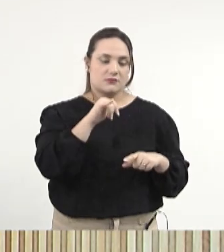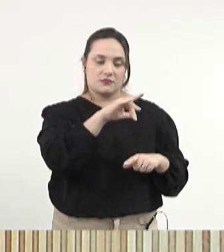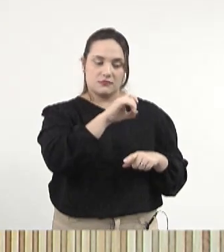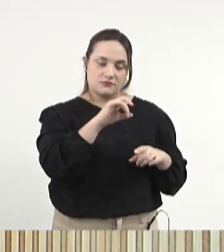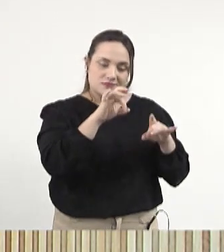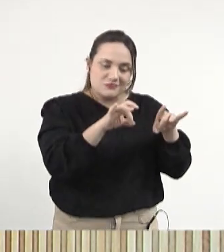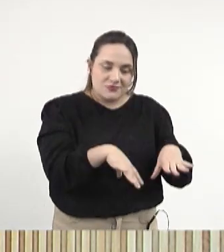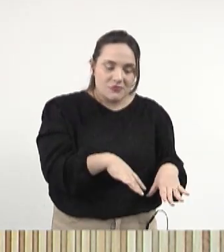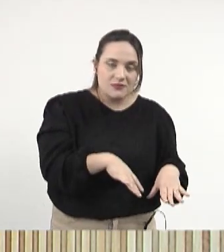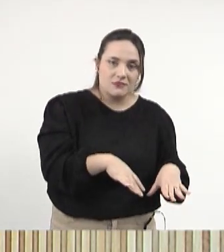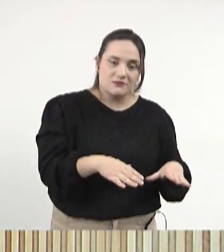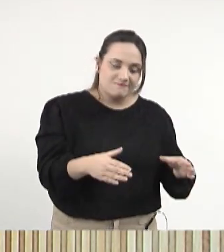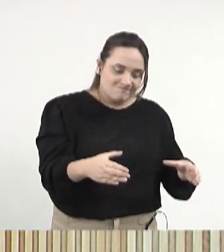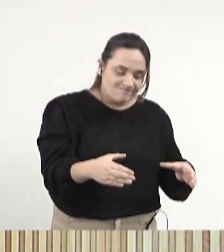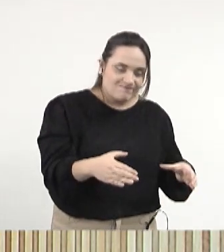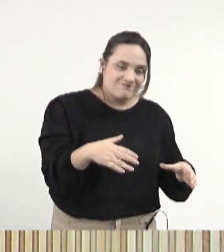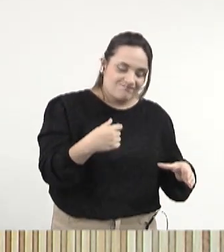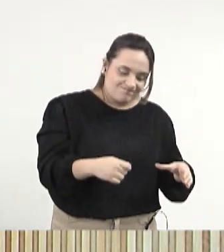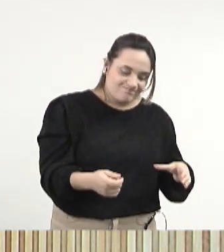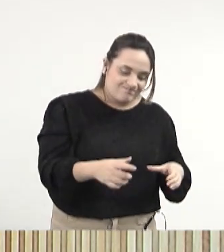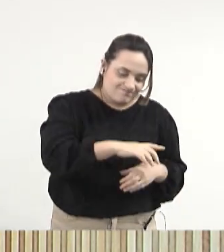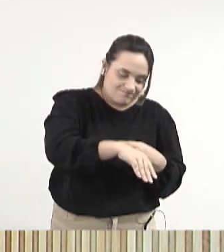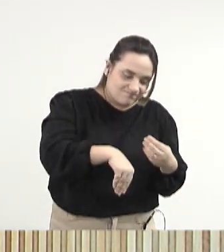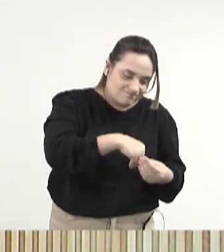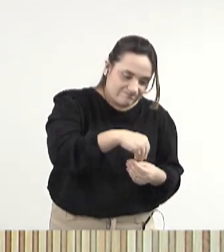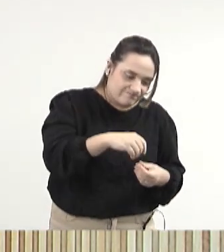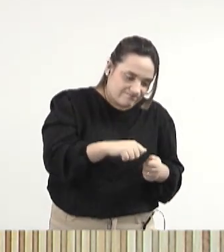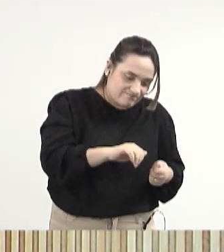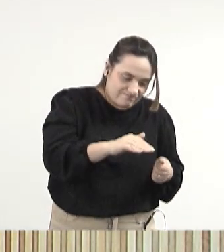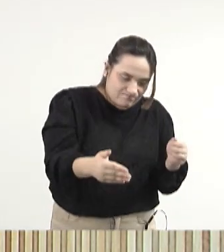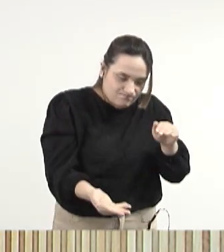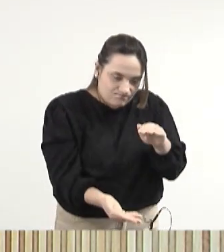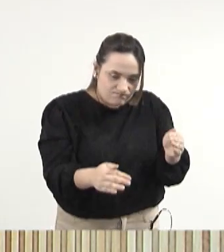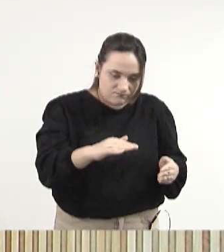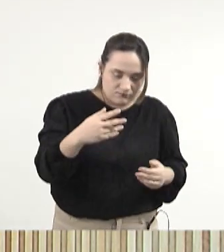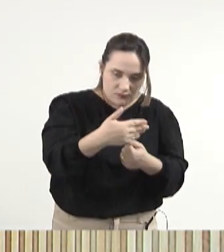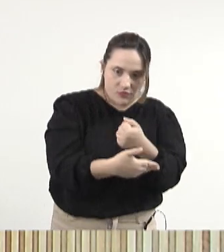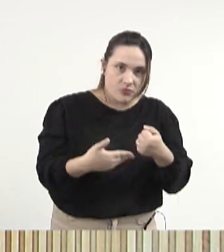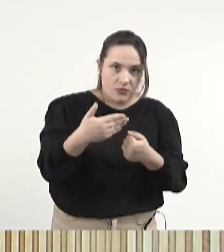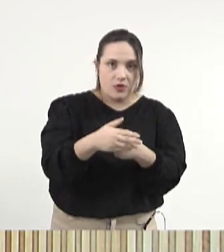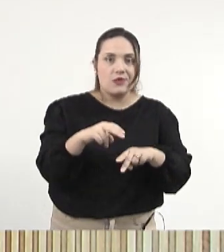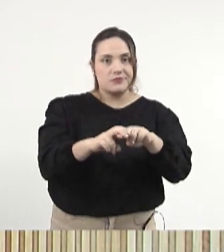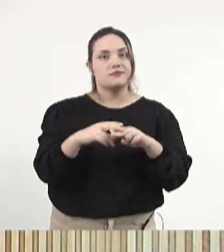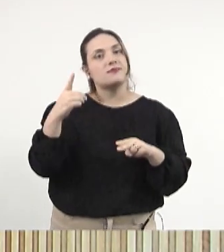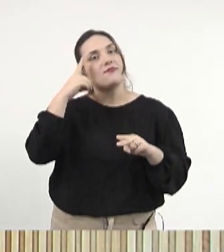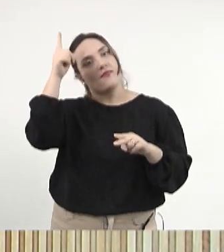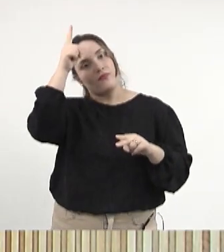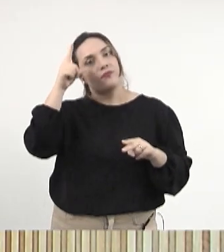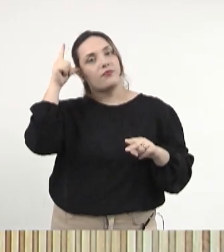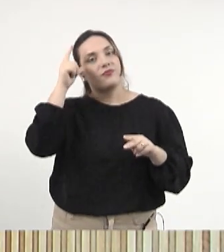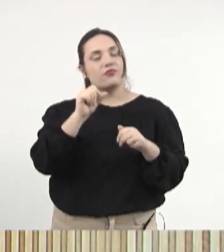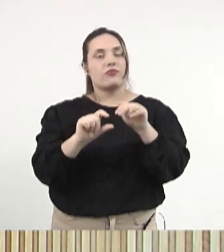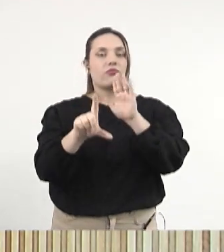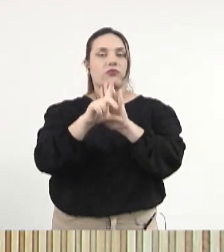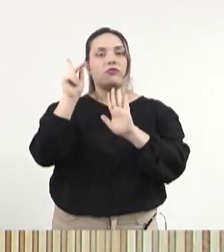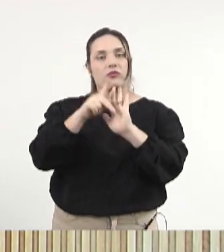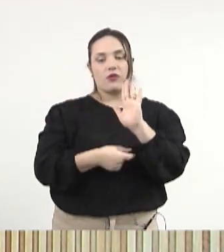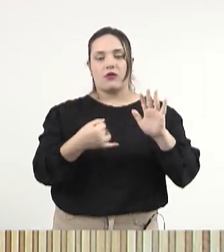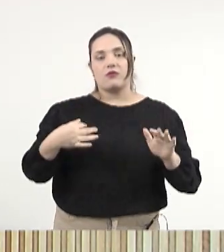das pessoas, é um cuidado que a gente merece ter, tanto que a deputada Lia Nogueira, então, vem propor esse tema aí por meio do projeto de lei de